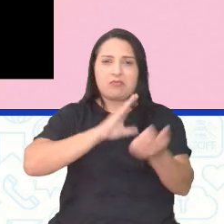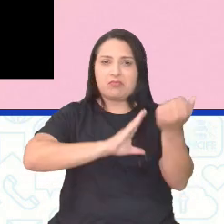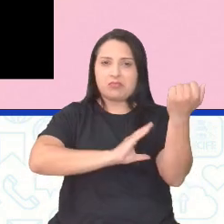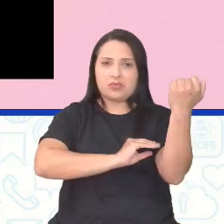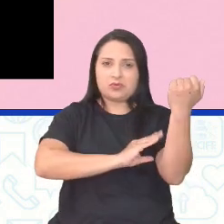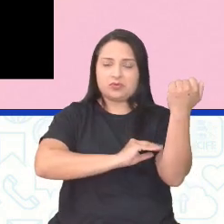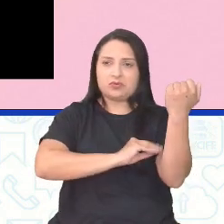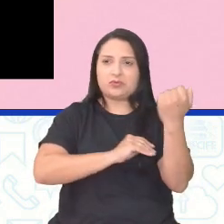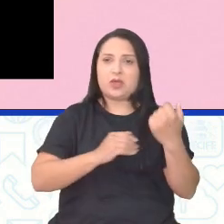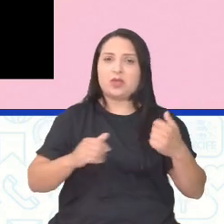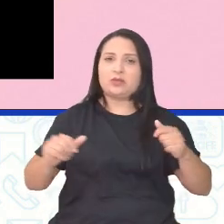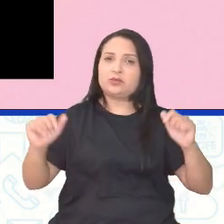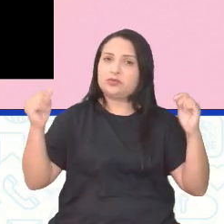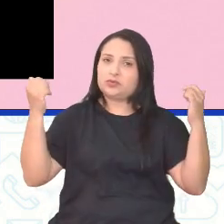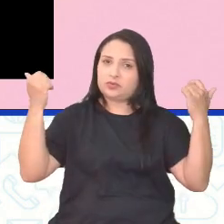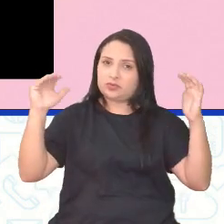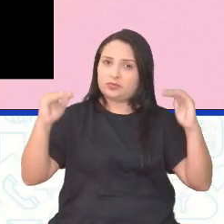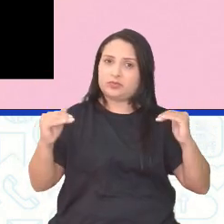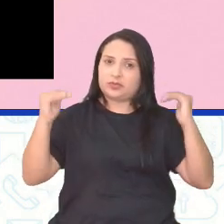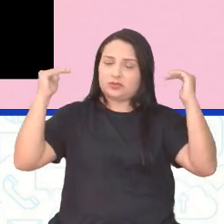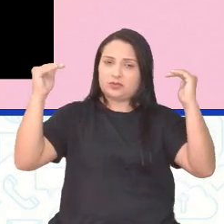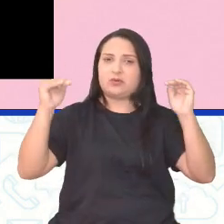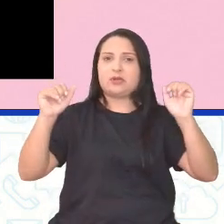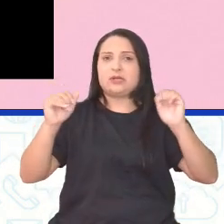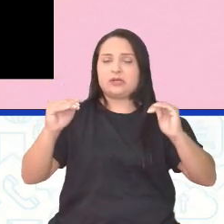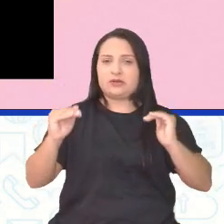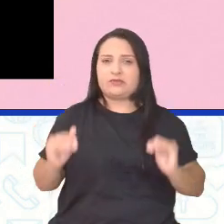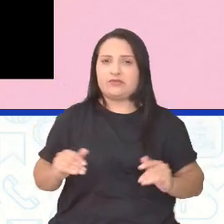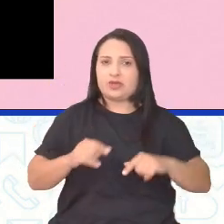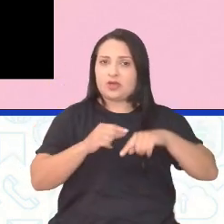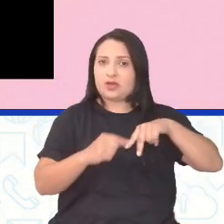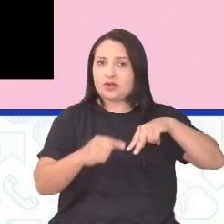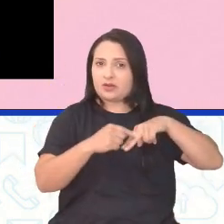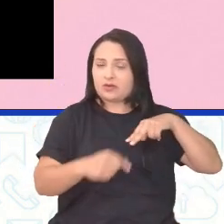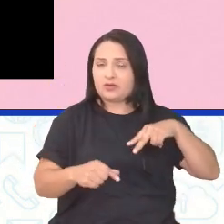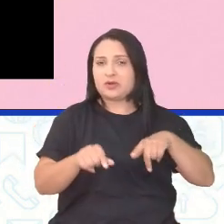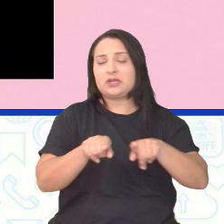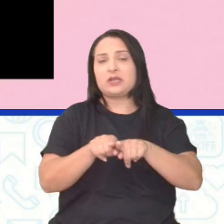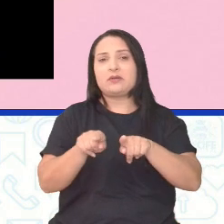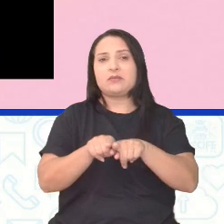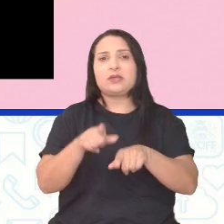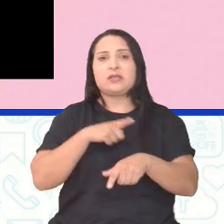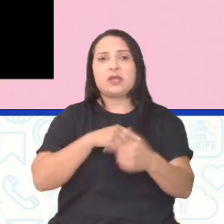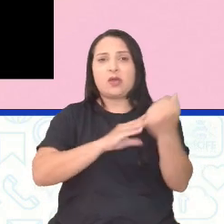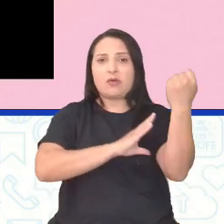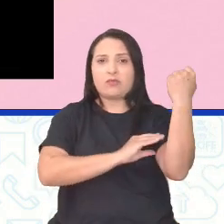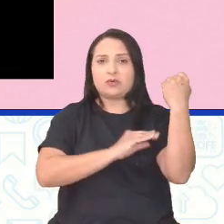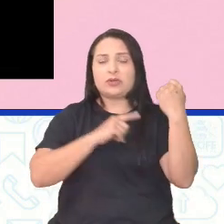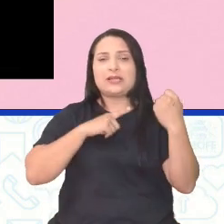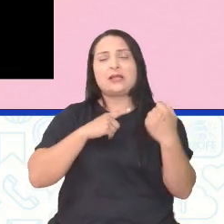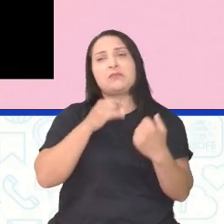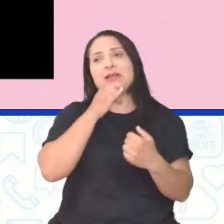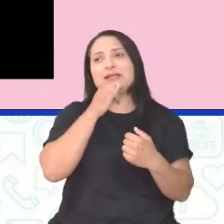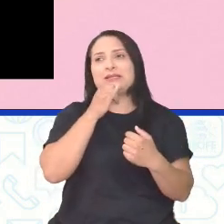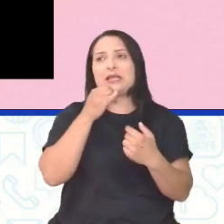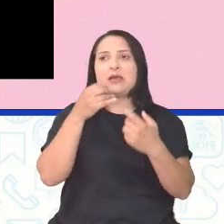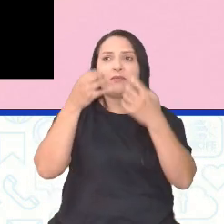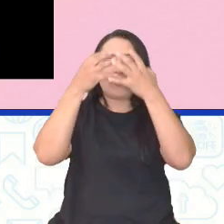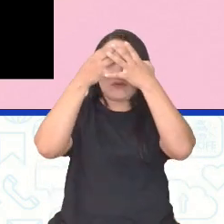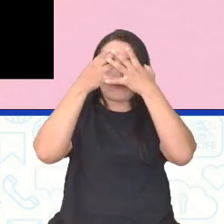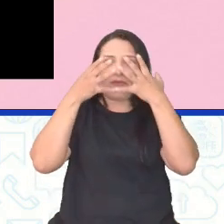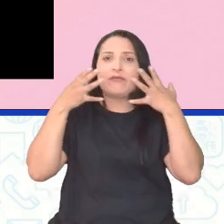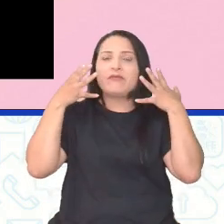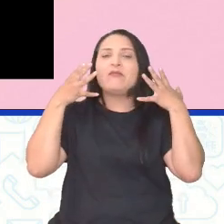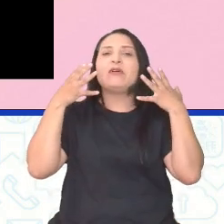dos membros superiores e inferiores, mas quero dizer também a questão de músculos que estão na nossa face. E à medida que